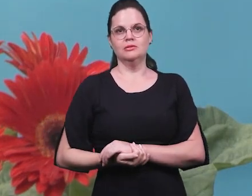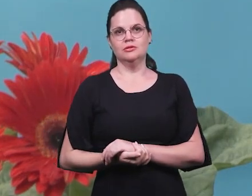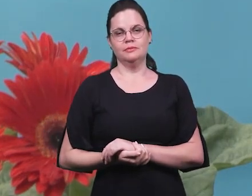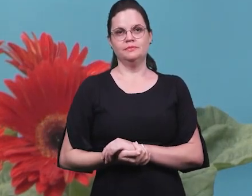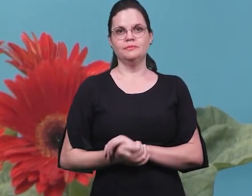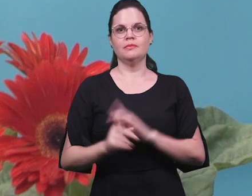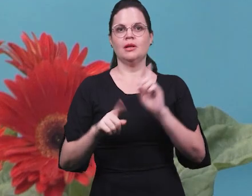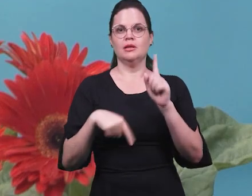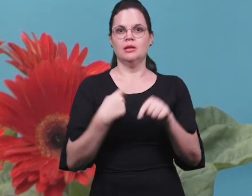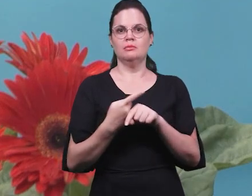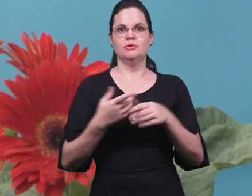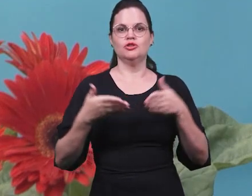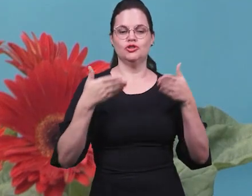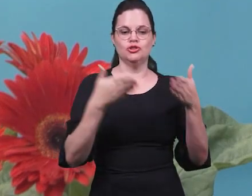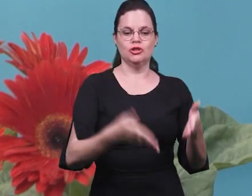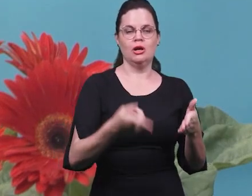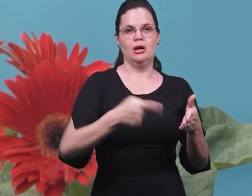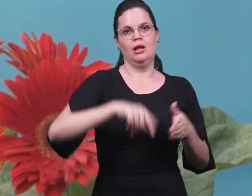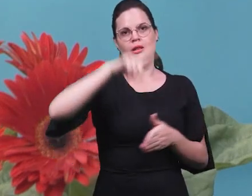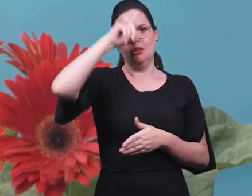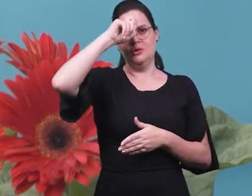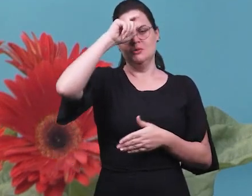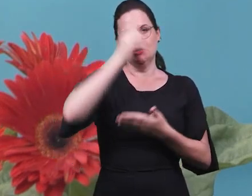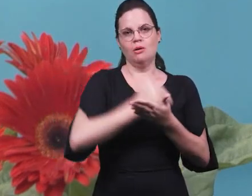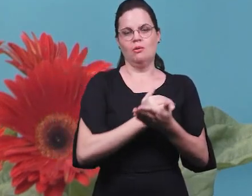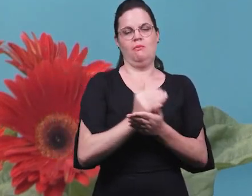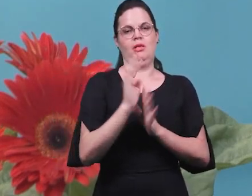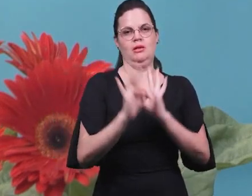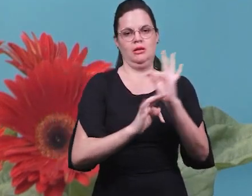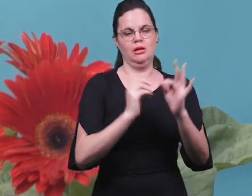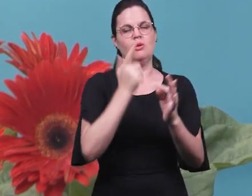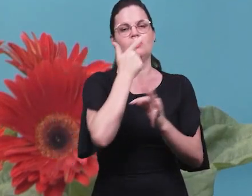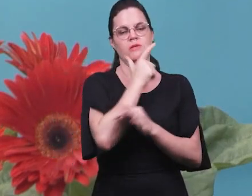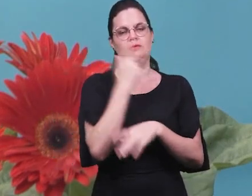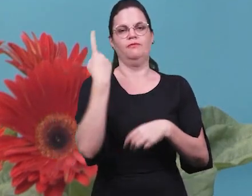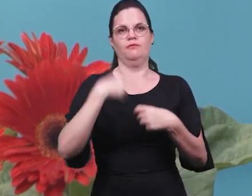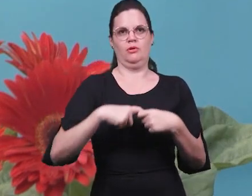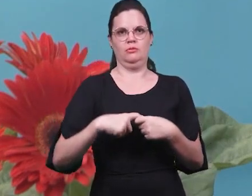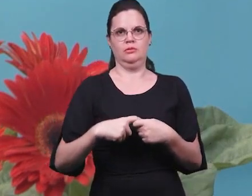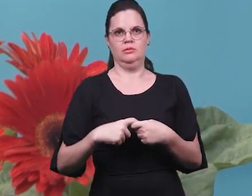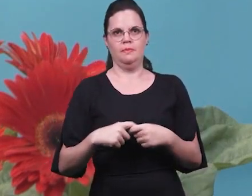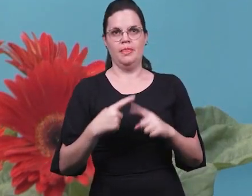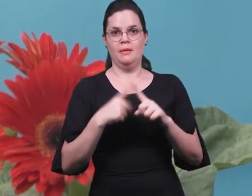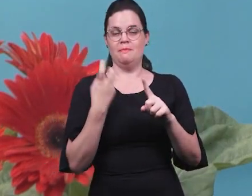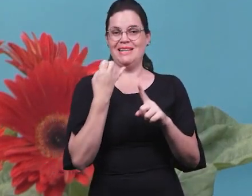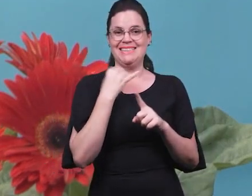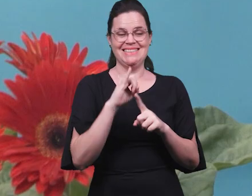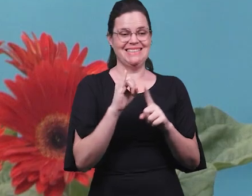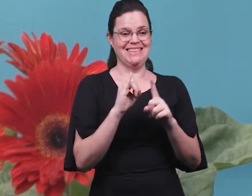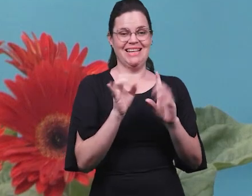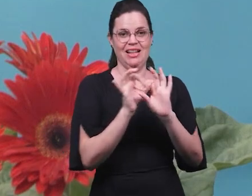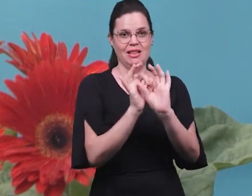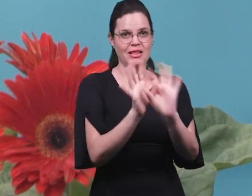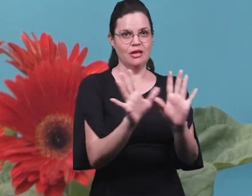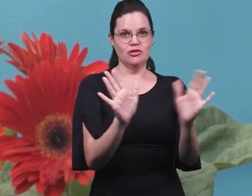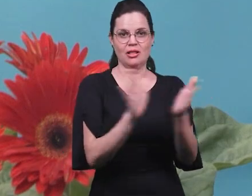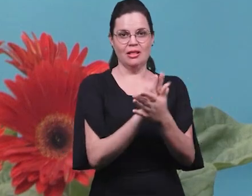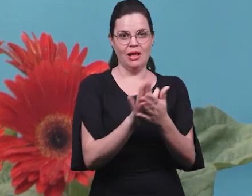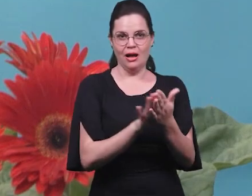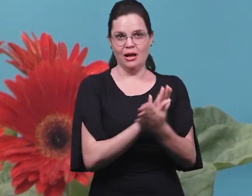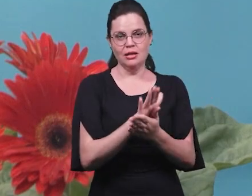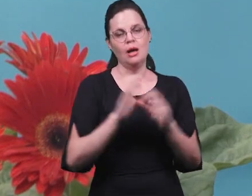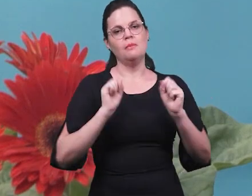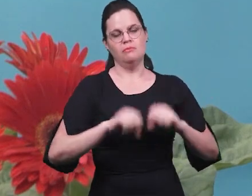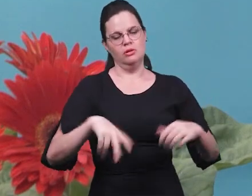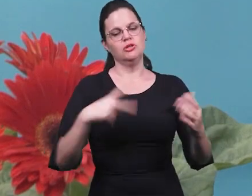diabética, chega no hospital, começa a ser tratado, aí ele recupera isso daí. Agora, com a cronicidade da doença, o paciente realmente